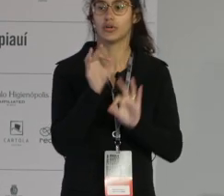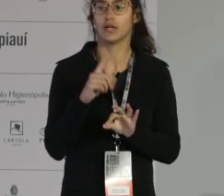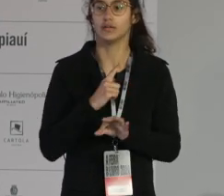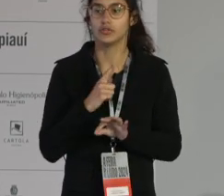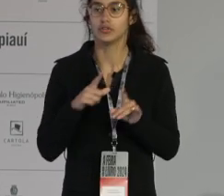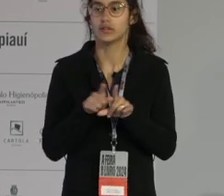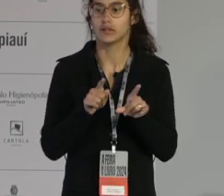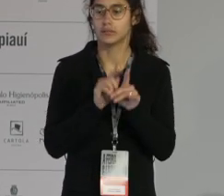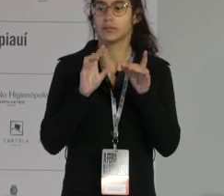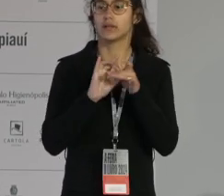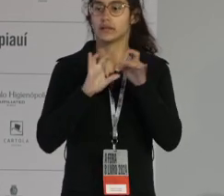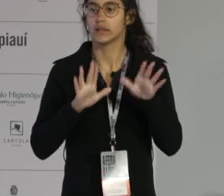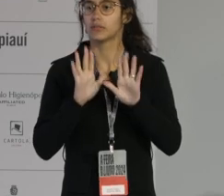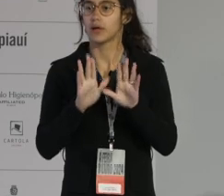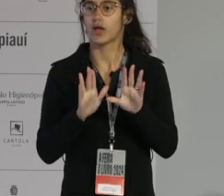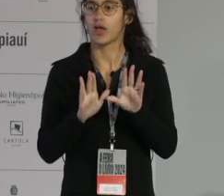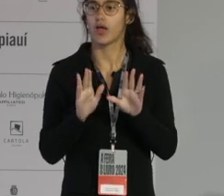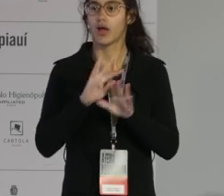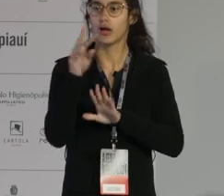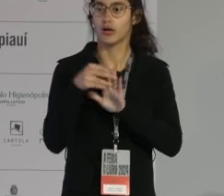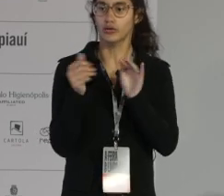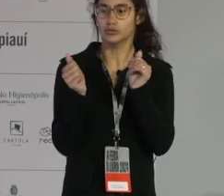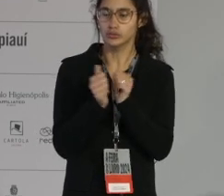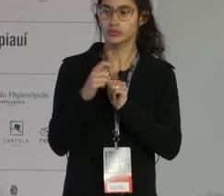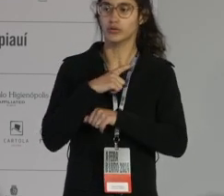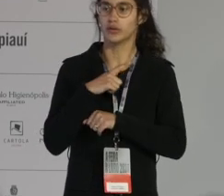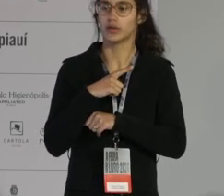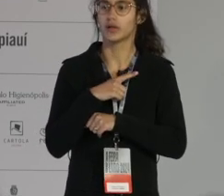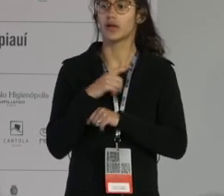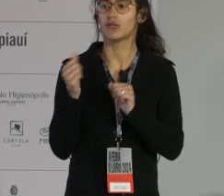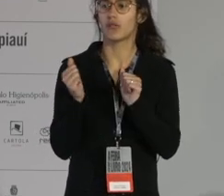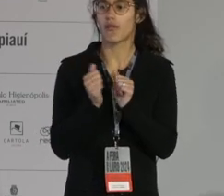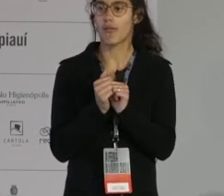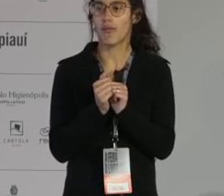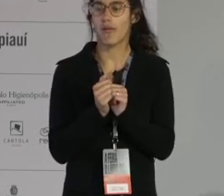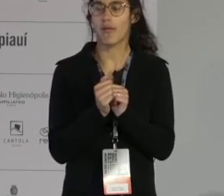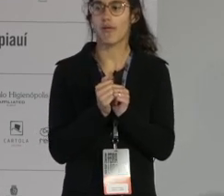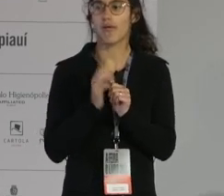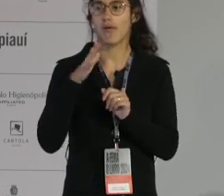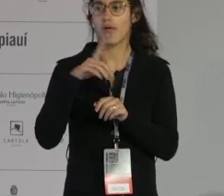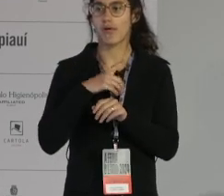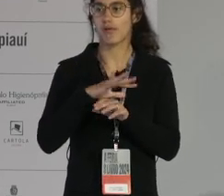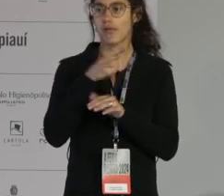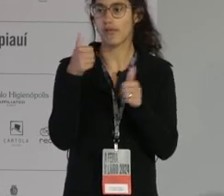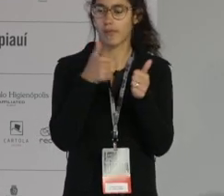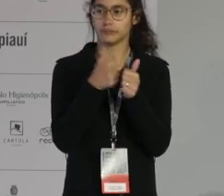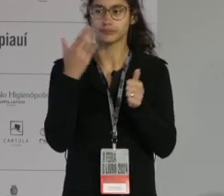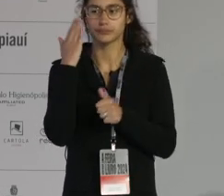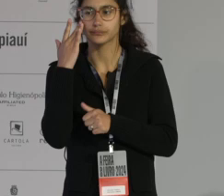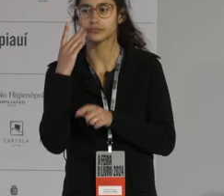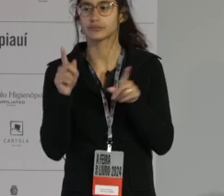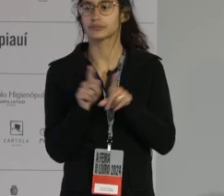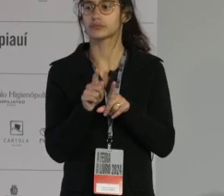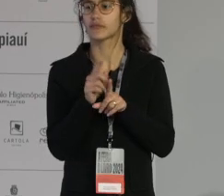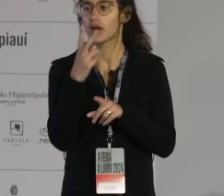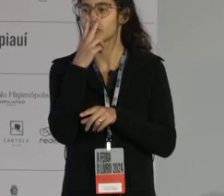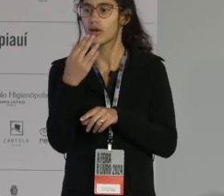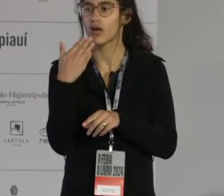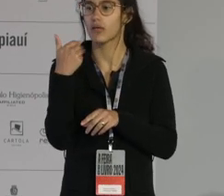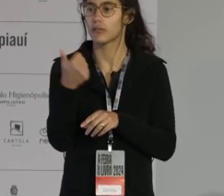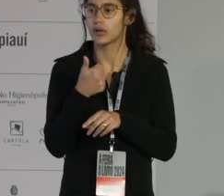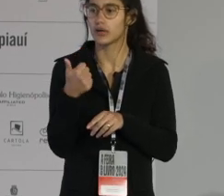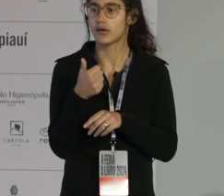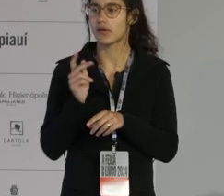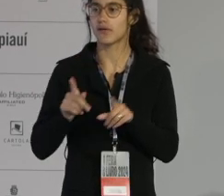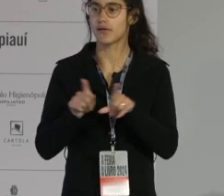um livro e tal, mas quando a Inê teve essa brecha da Inê, com quem eu já tinha uma proximidade por traduzir, eu resolvi...